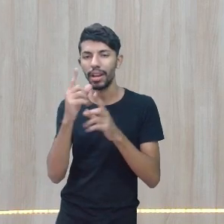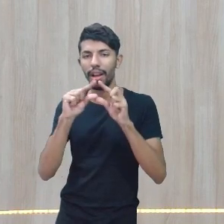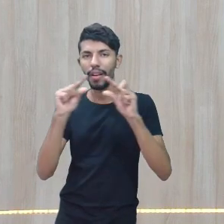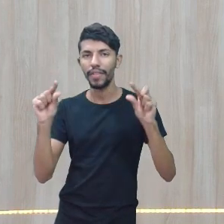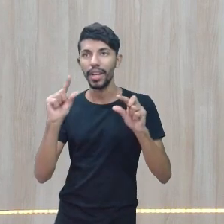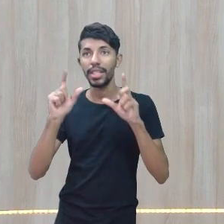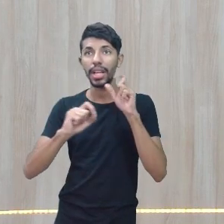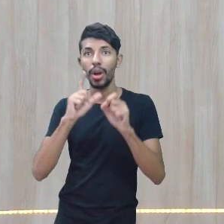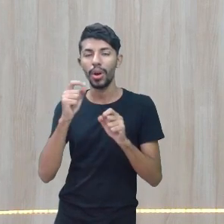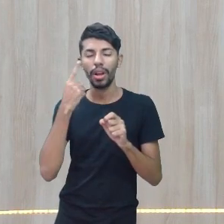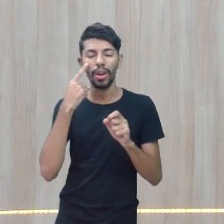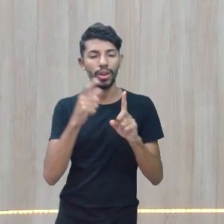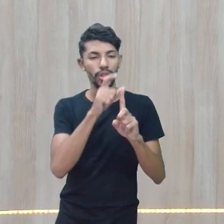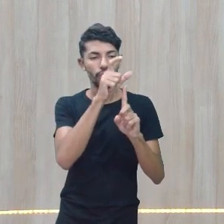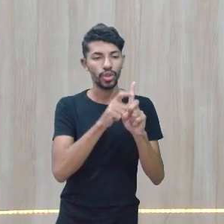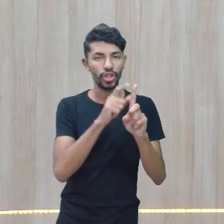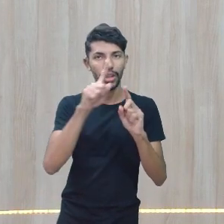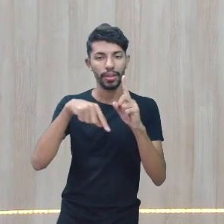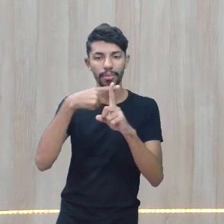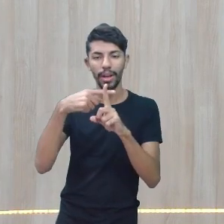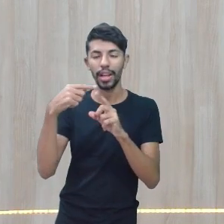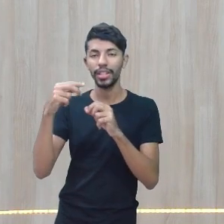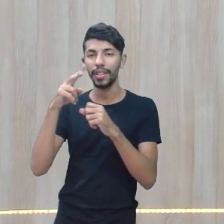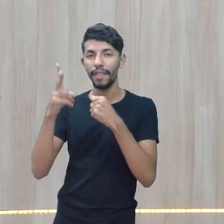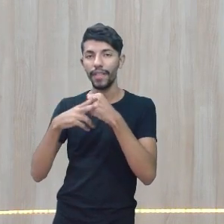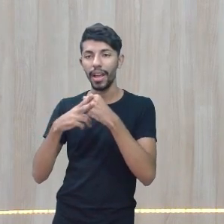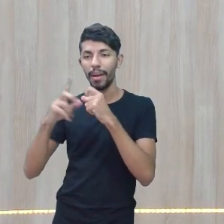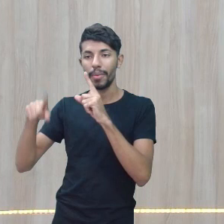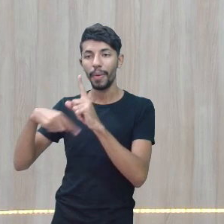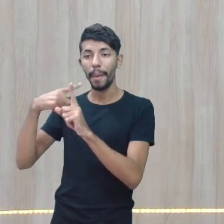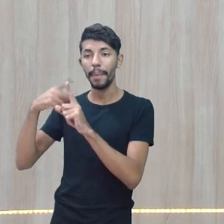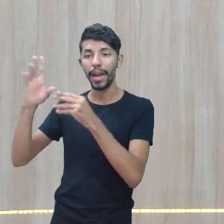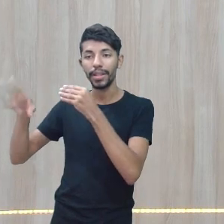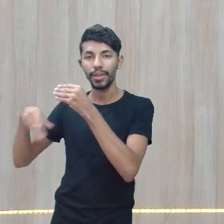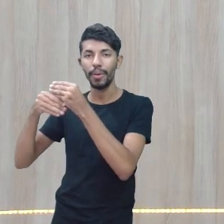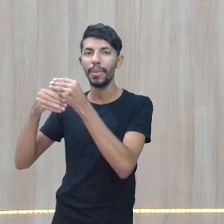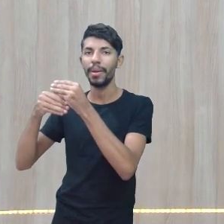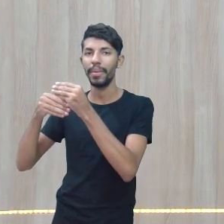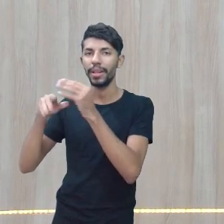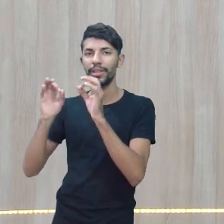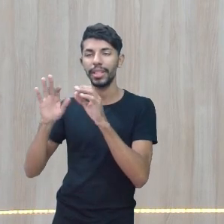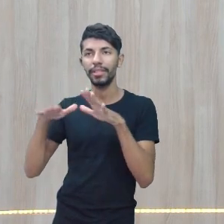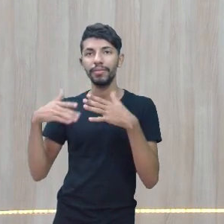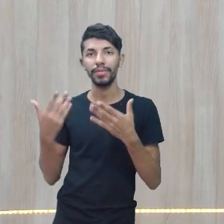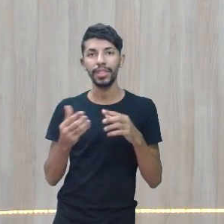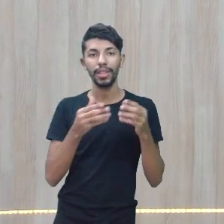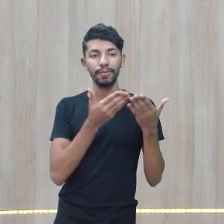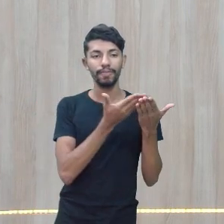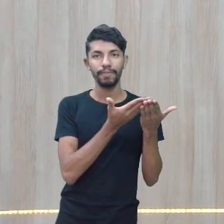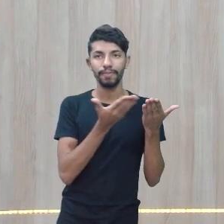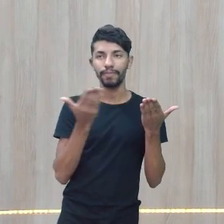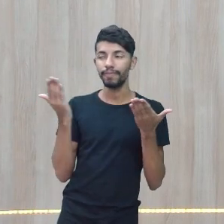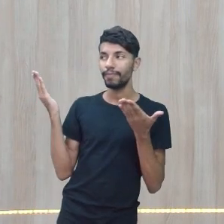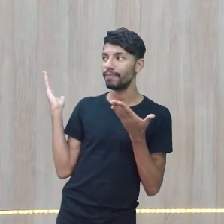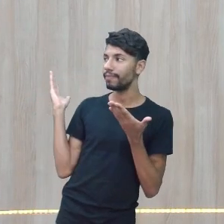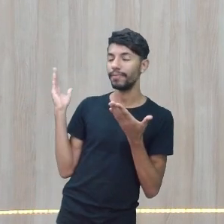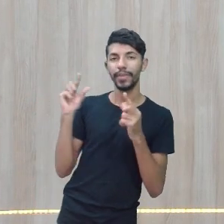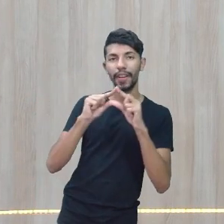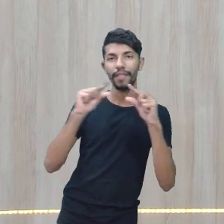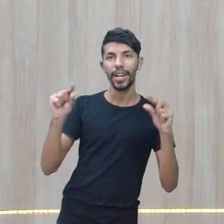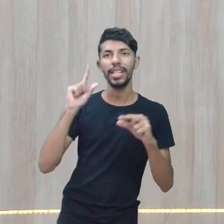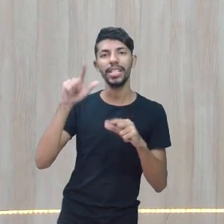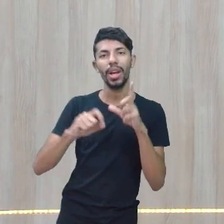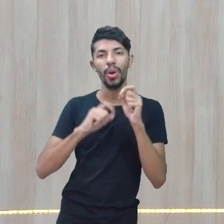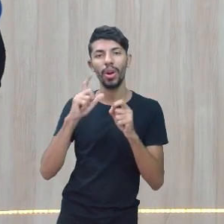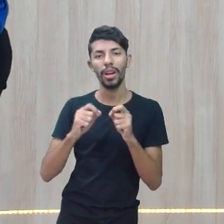é sujeito, mais verbo e complemento. Então, esta é uma ordem direta de